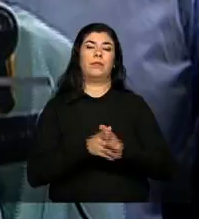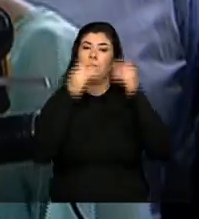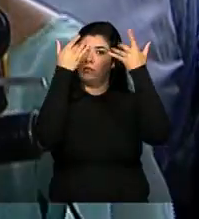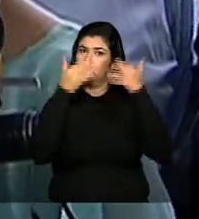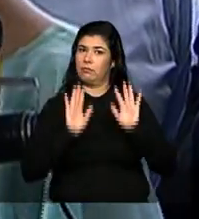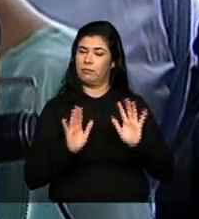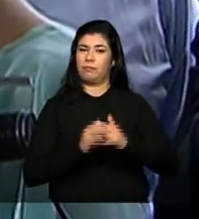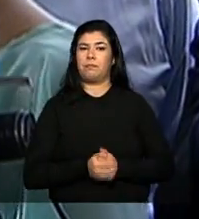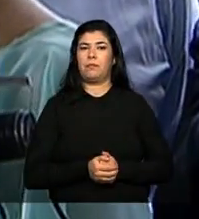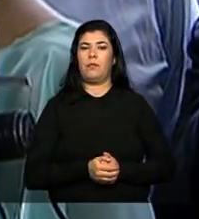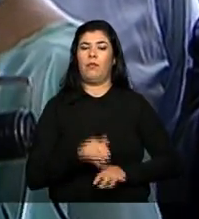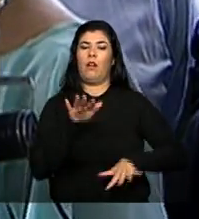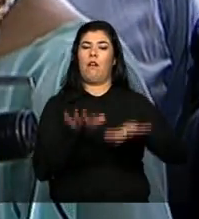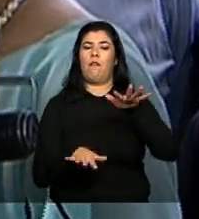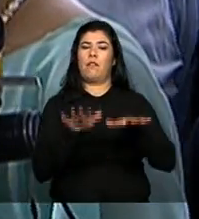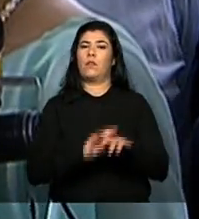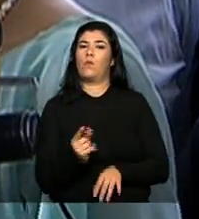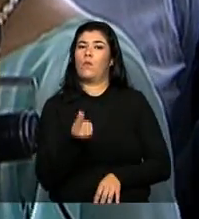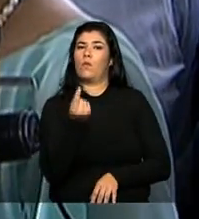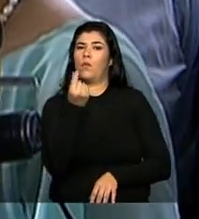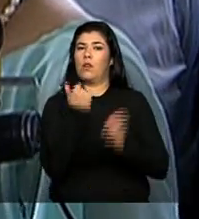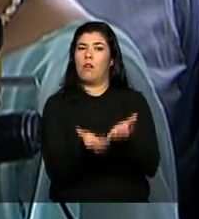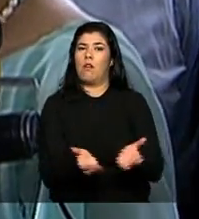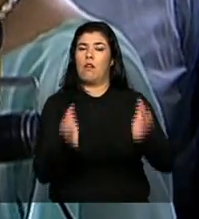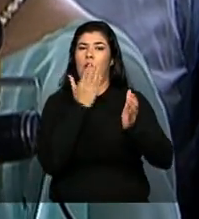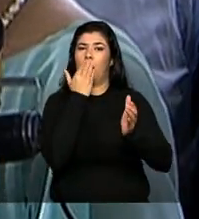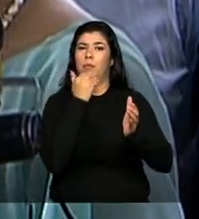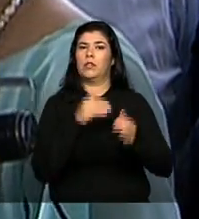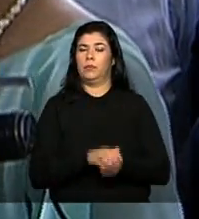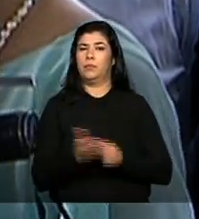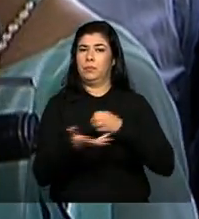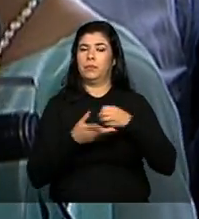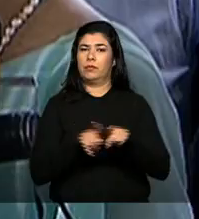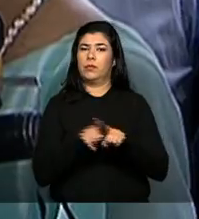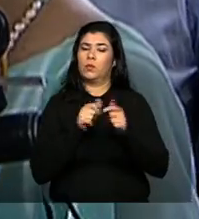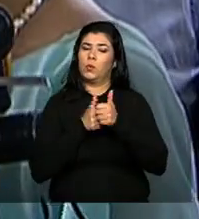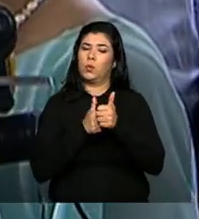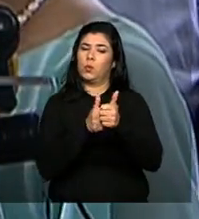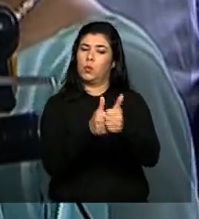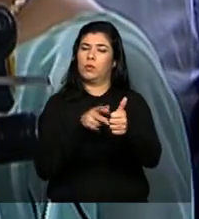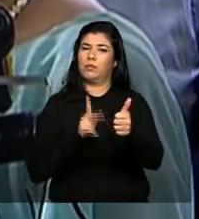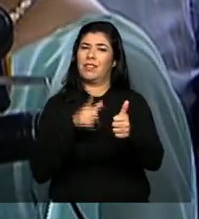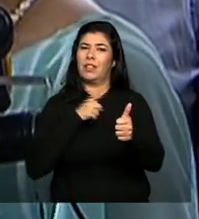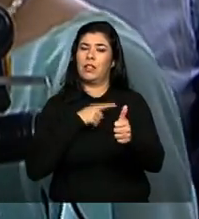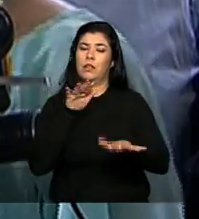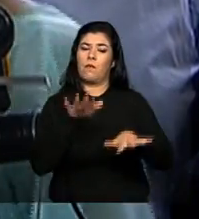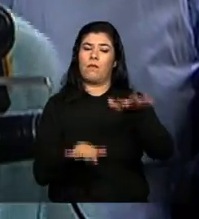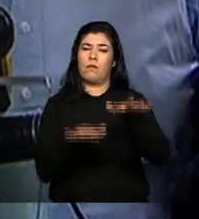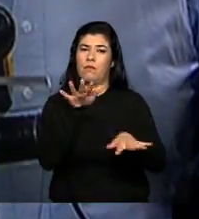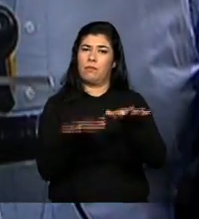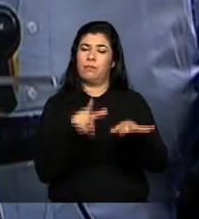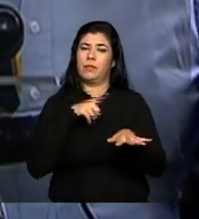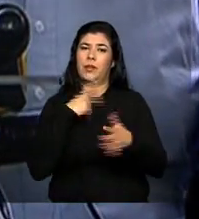A variação da cesta básica eu acompanho há muito tempo. Então você tem grandes oscilações na cesta básica.